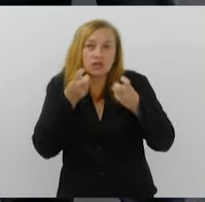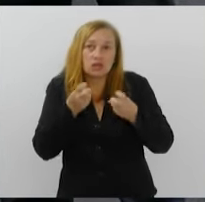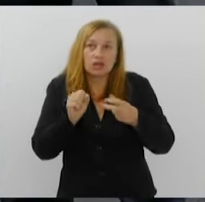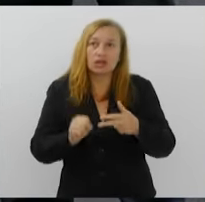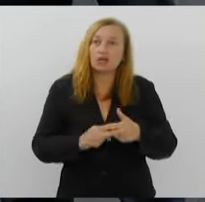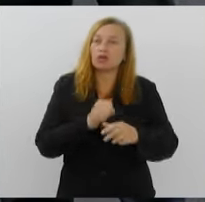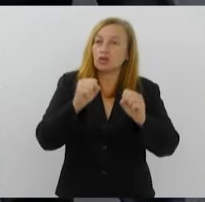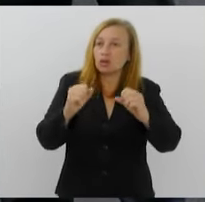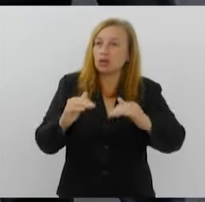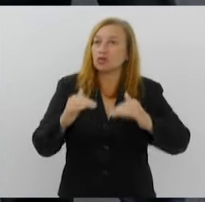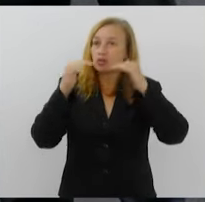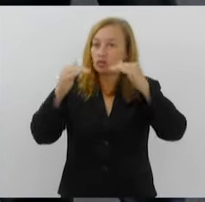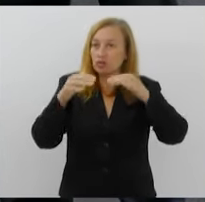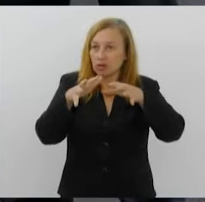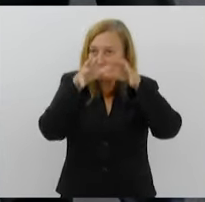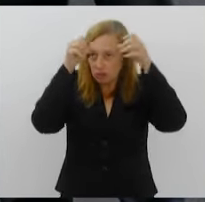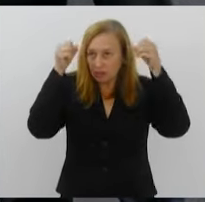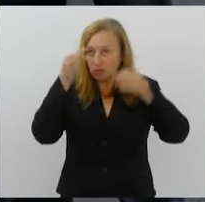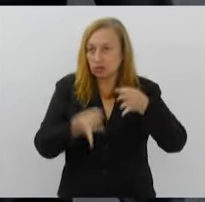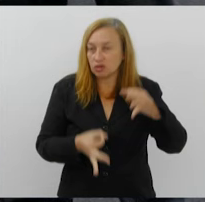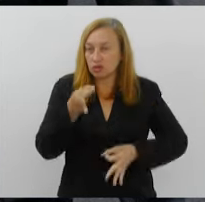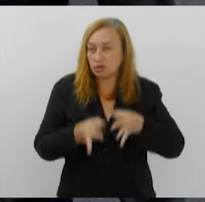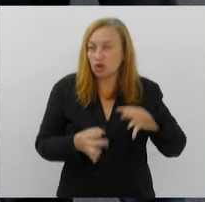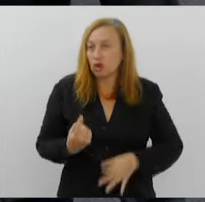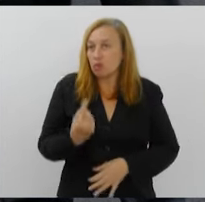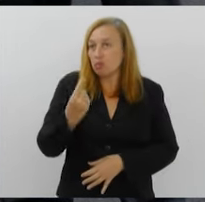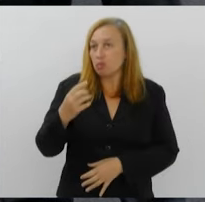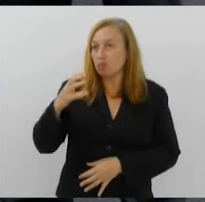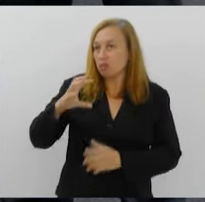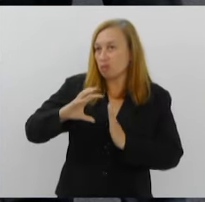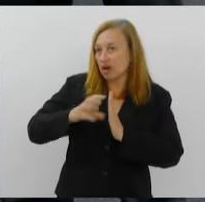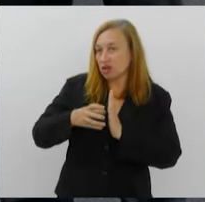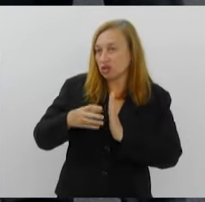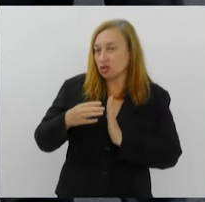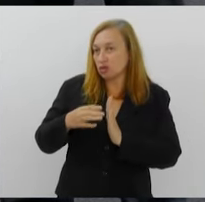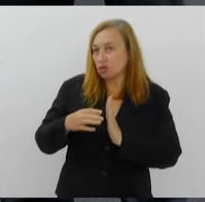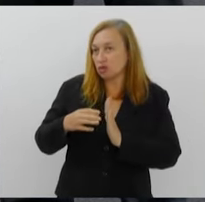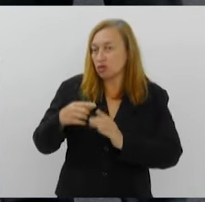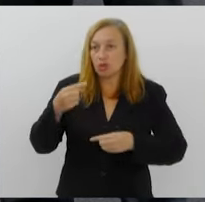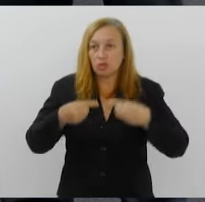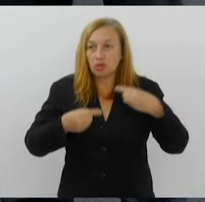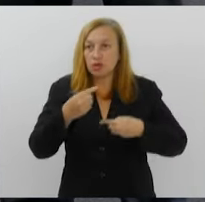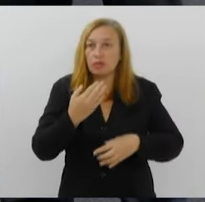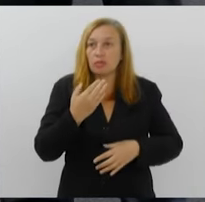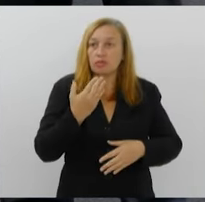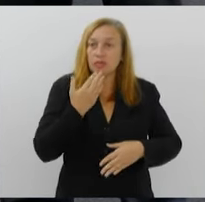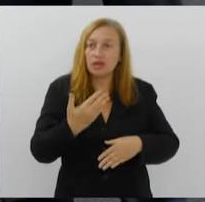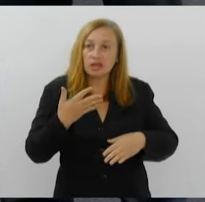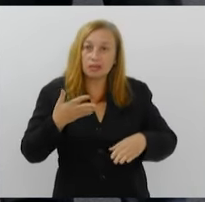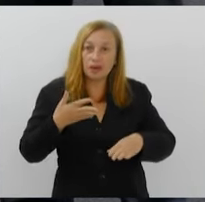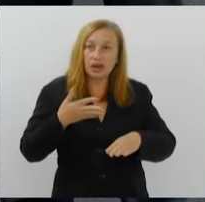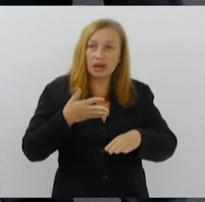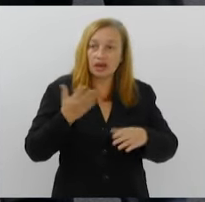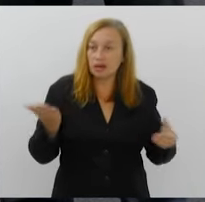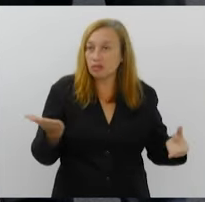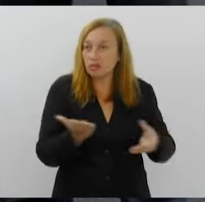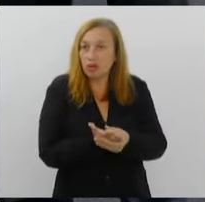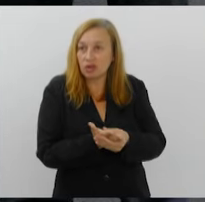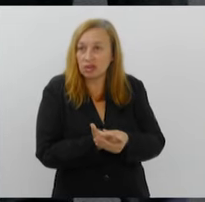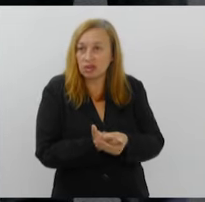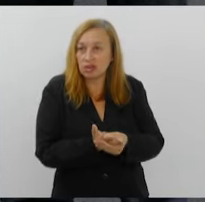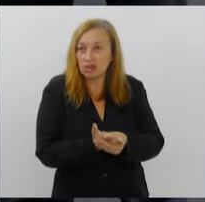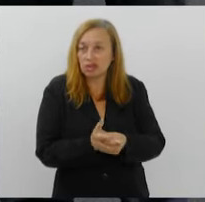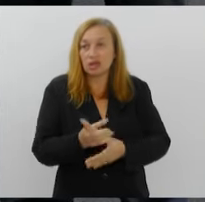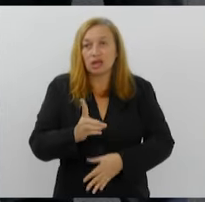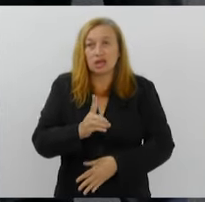Tribunal Federal, um partido político entrar com uma petição no Supremo, né, e a própria